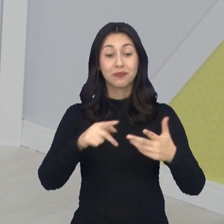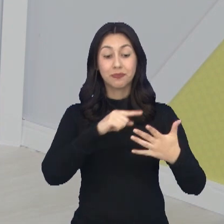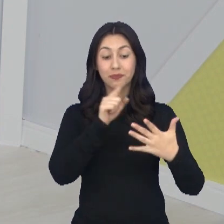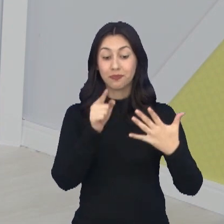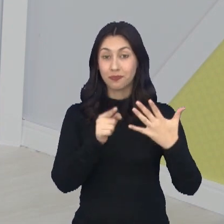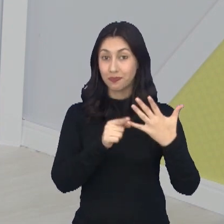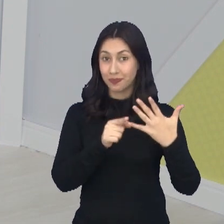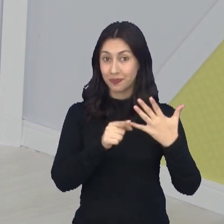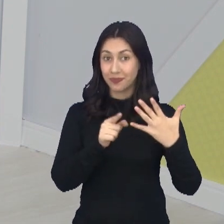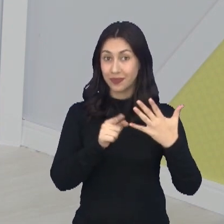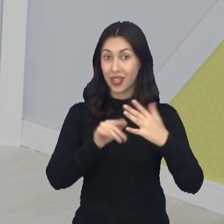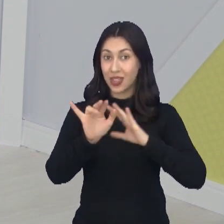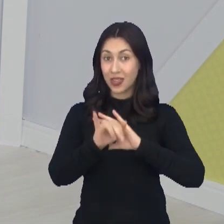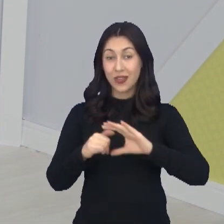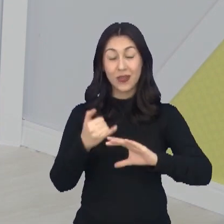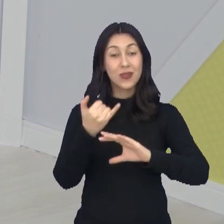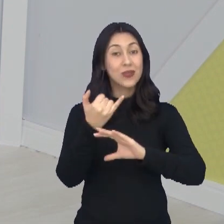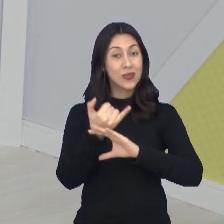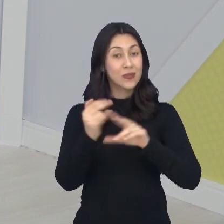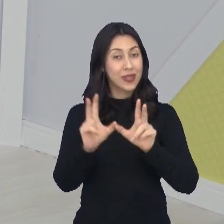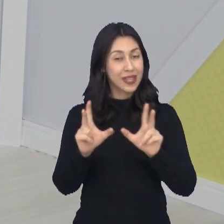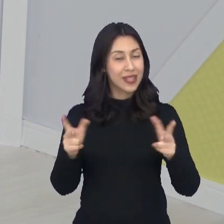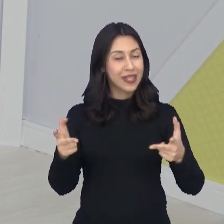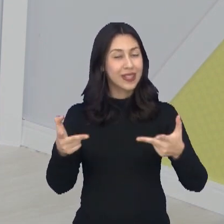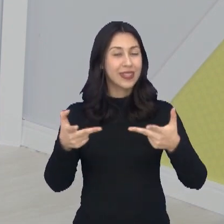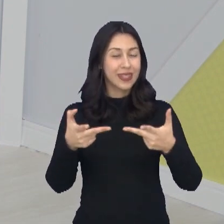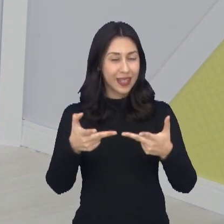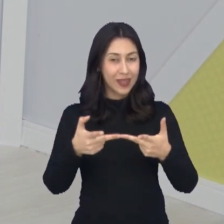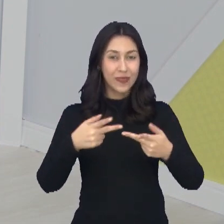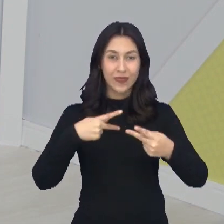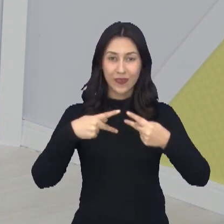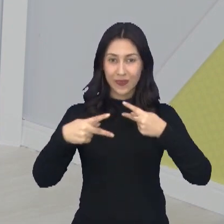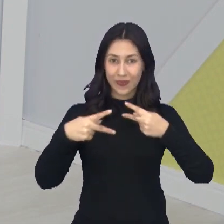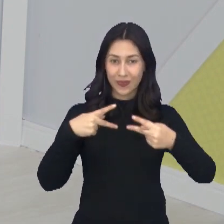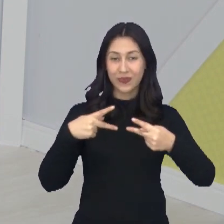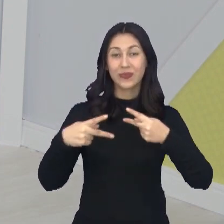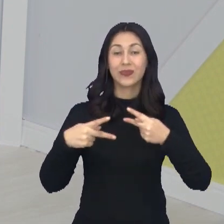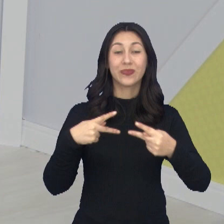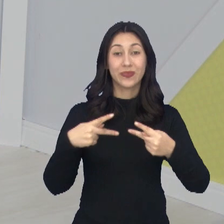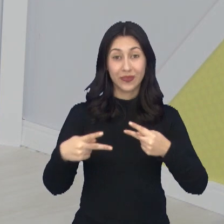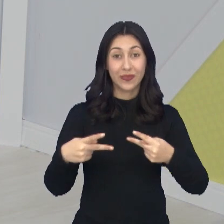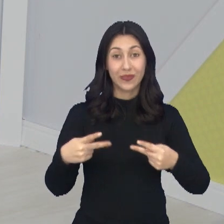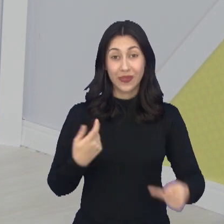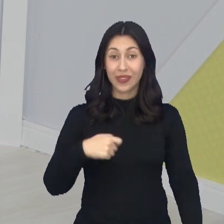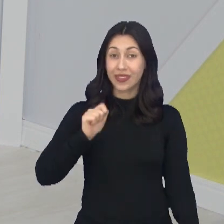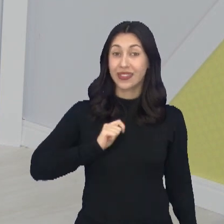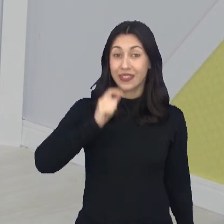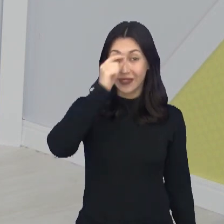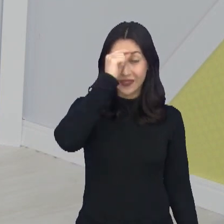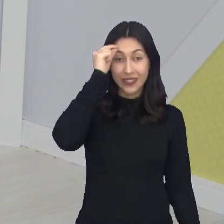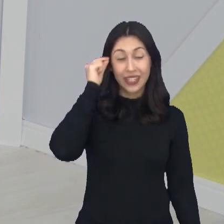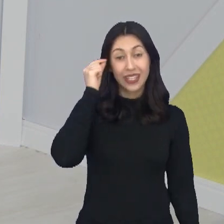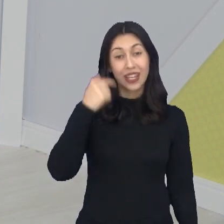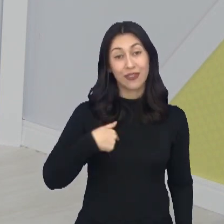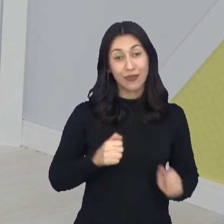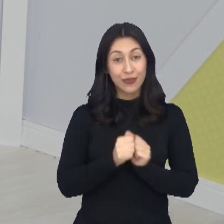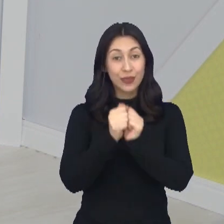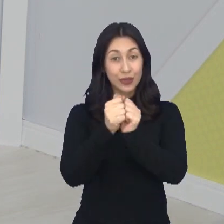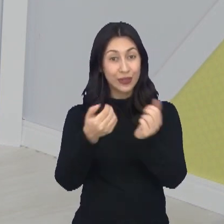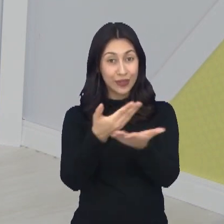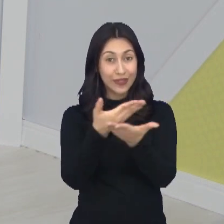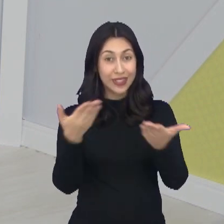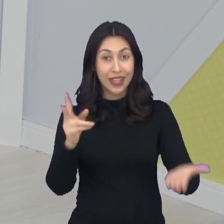câmarasjc.sp.gov.br e estamos também no YouTube, em acesse @TV Câmara SJC. Eu sou Vieira Júnior, eu vou com vocês